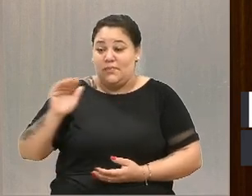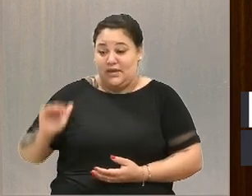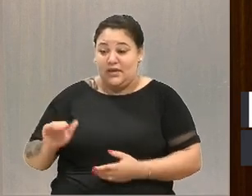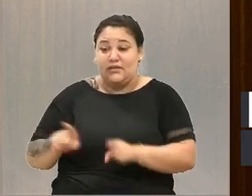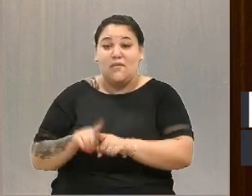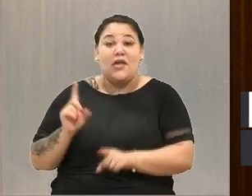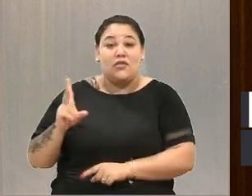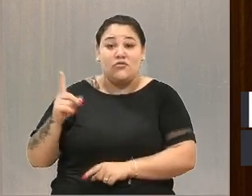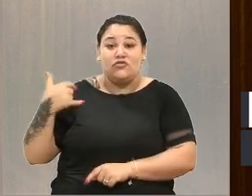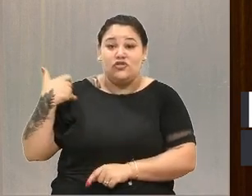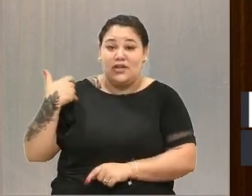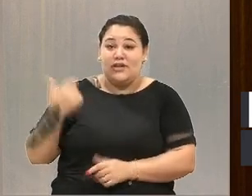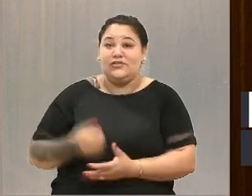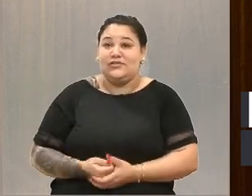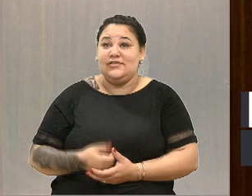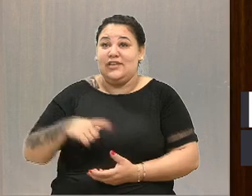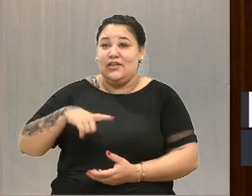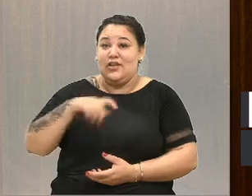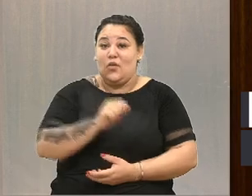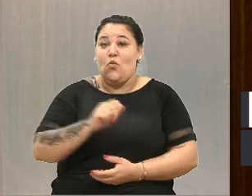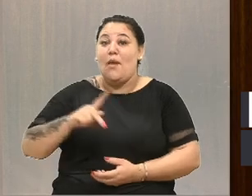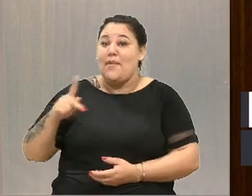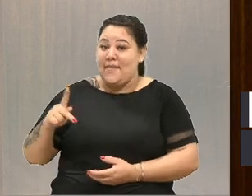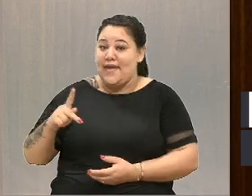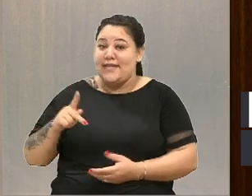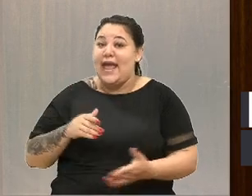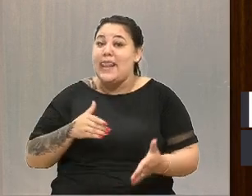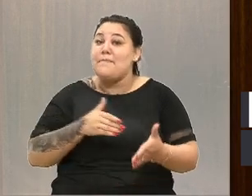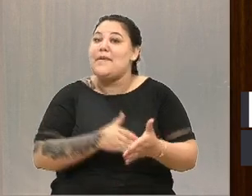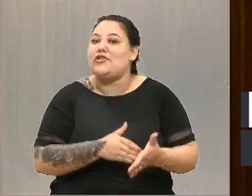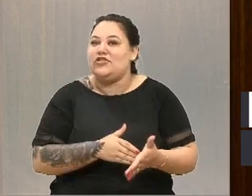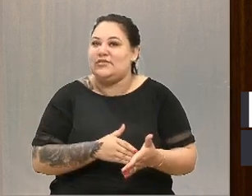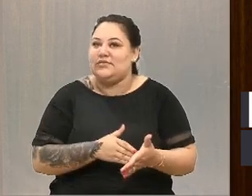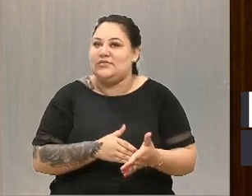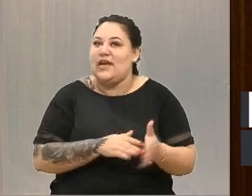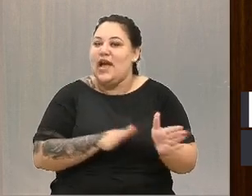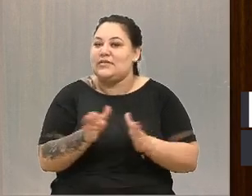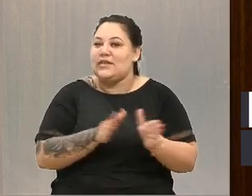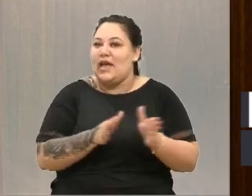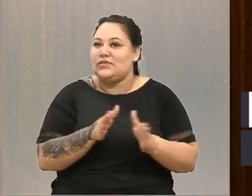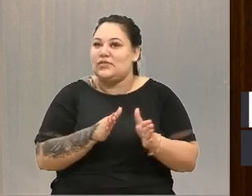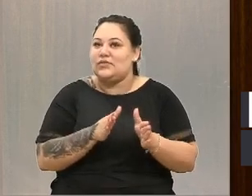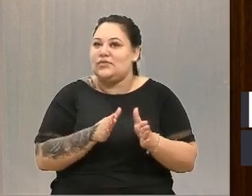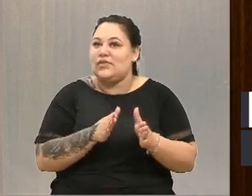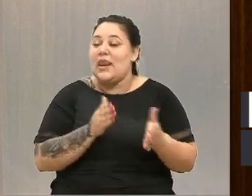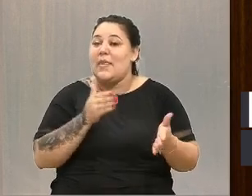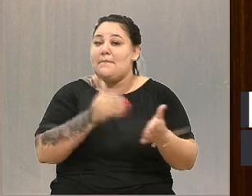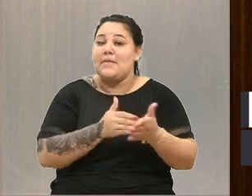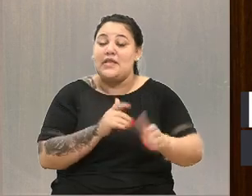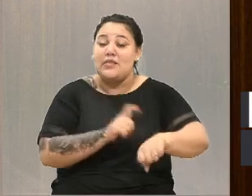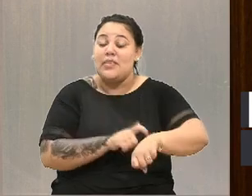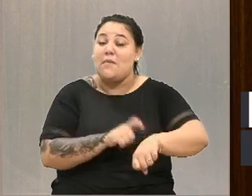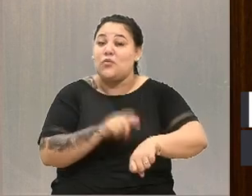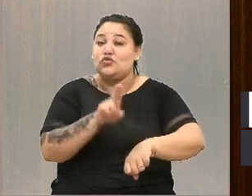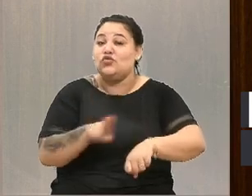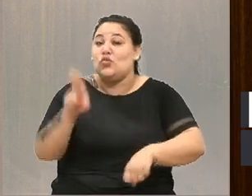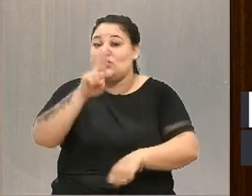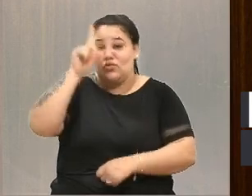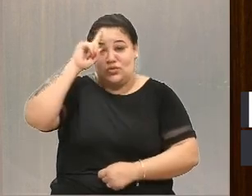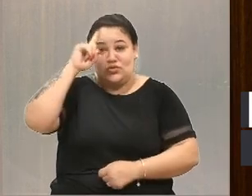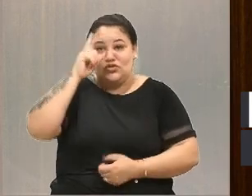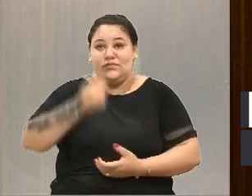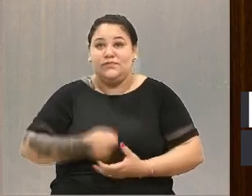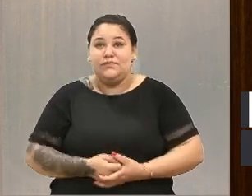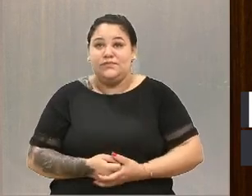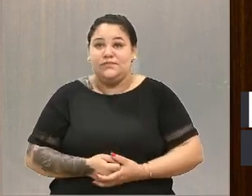anos. Eu tenho um aplicativo que limita os acessos dele no celular dele e limita também o tempo de uso diário, né? Isso